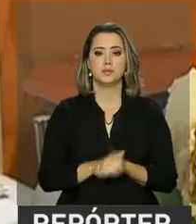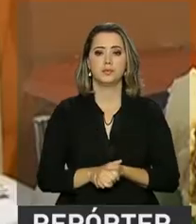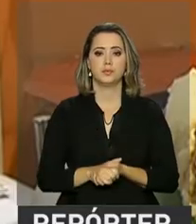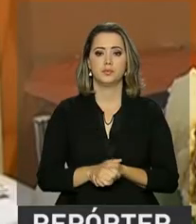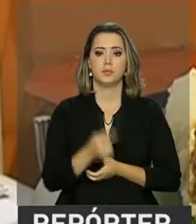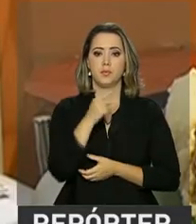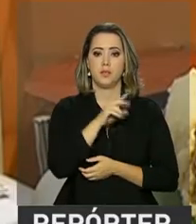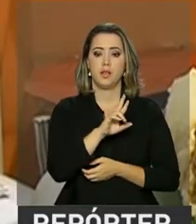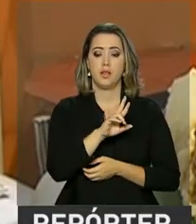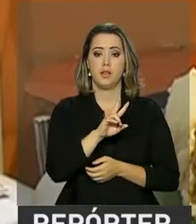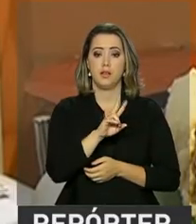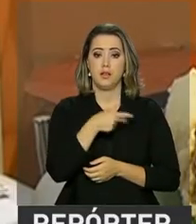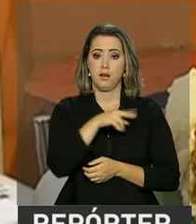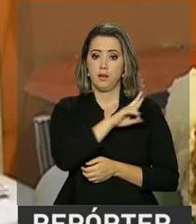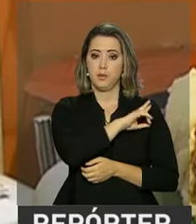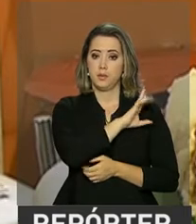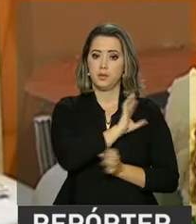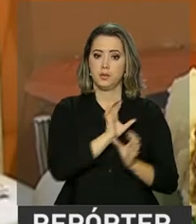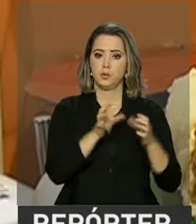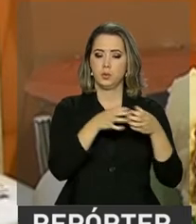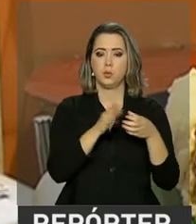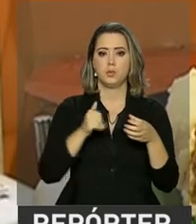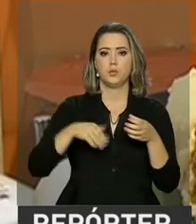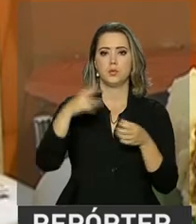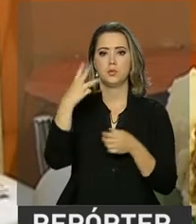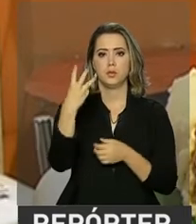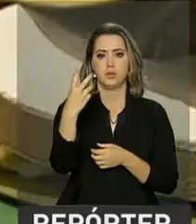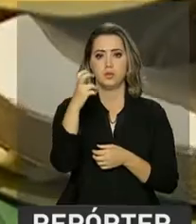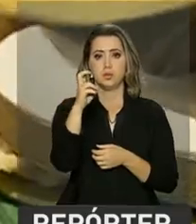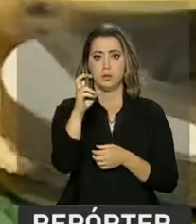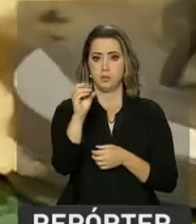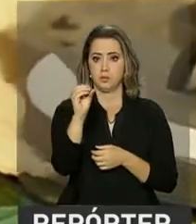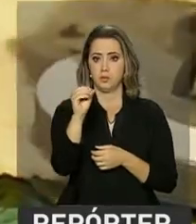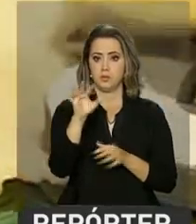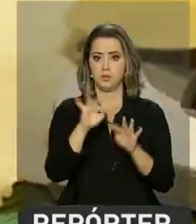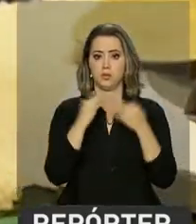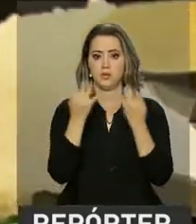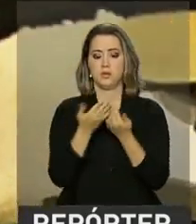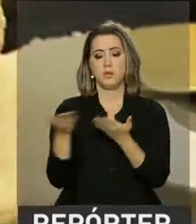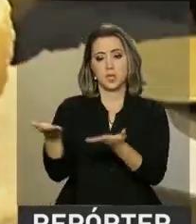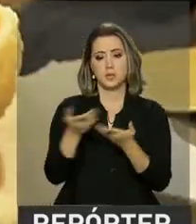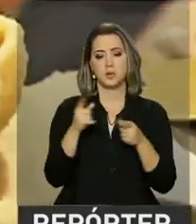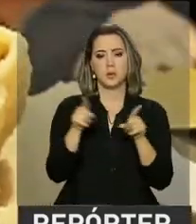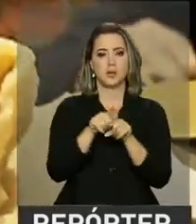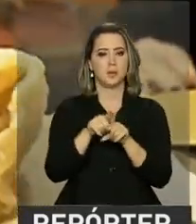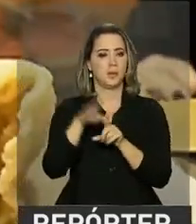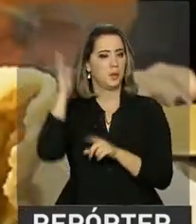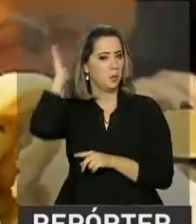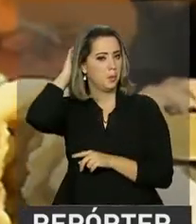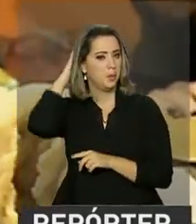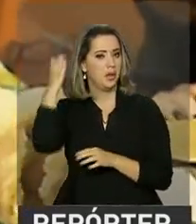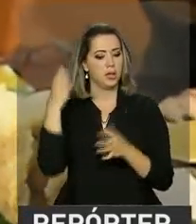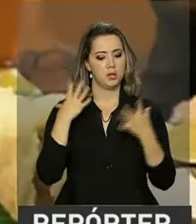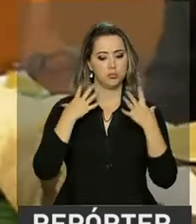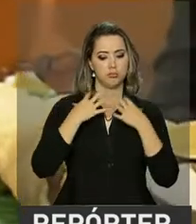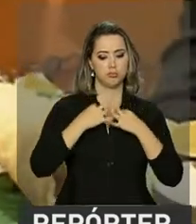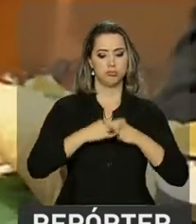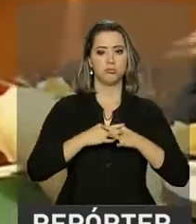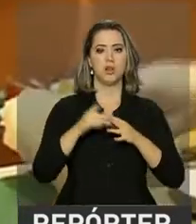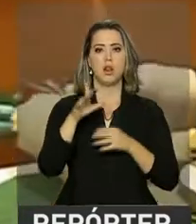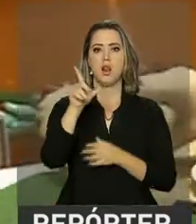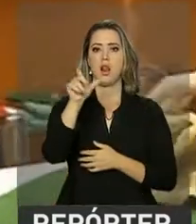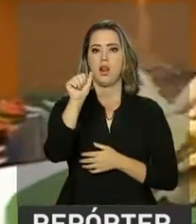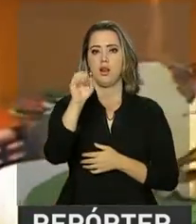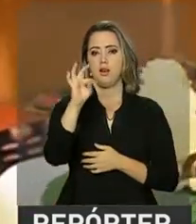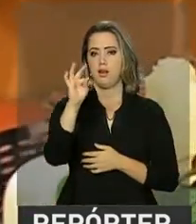Azélia representa uma associação que reúne mais de 3.500 famílias e trouxe também do Pará acessórios feitos de látex